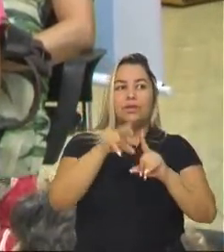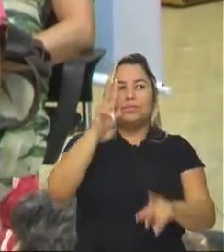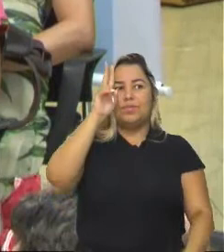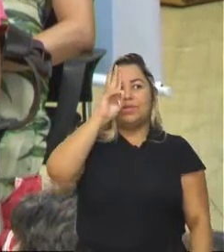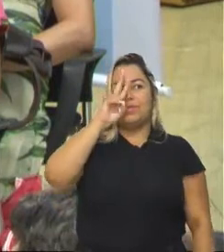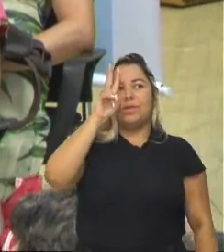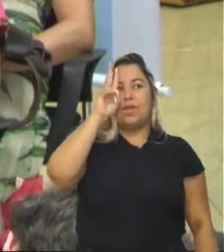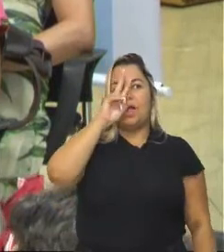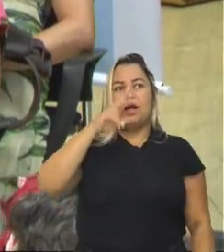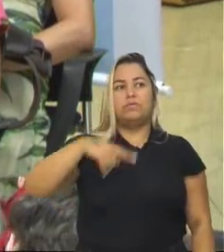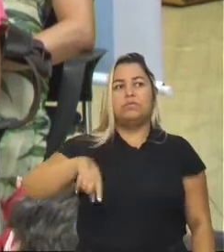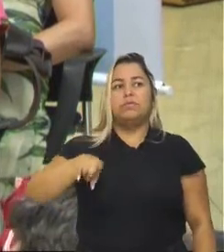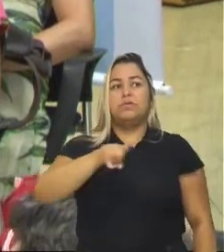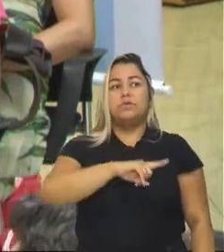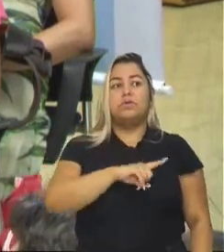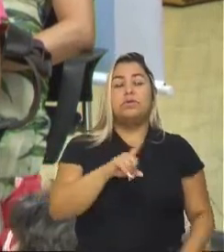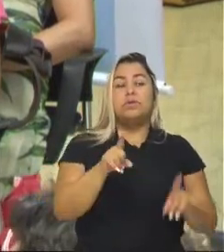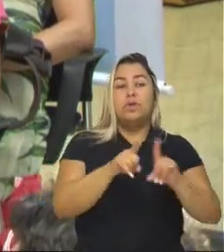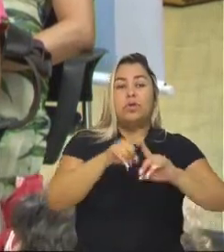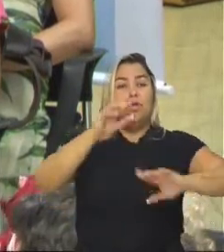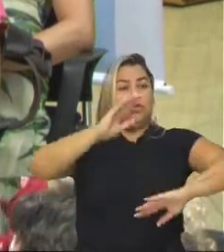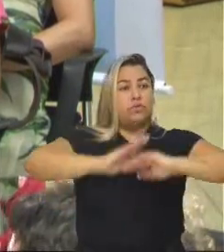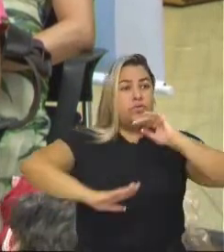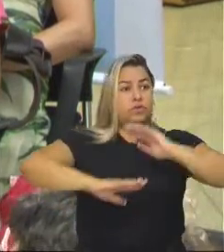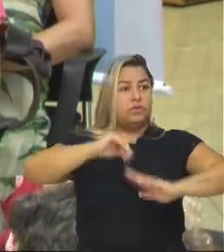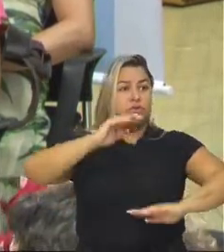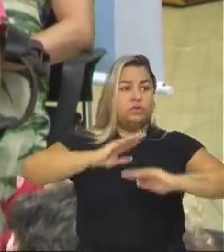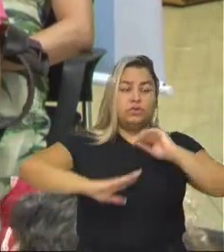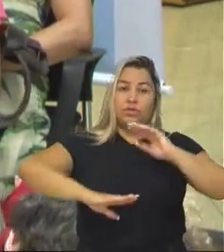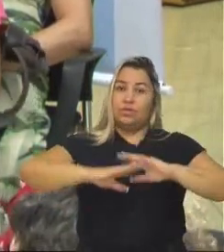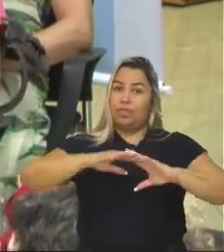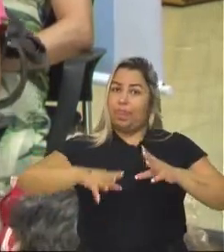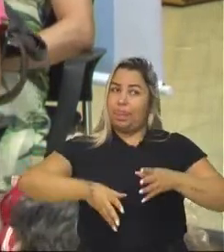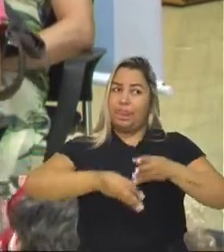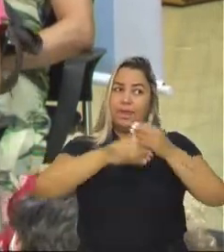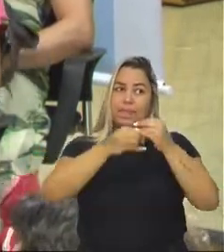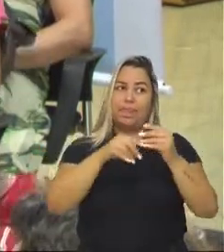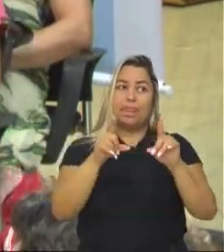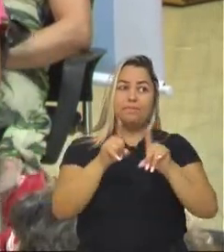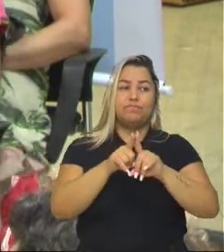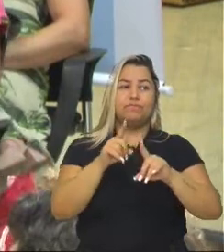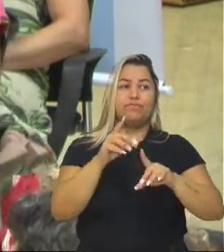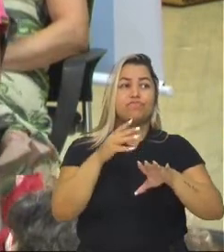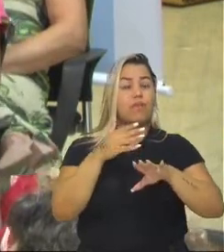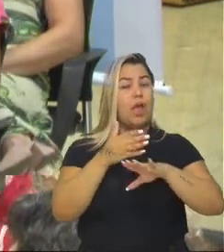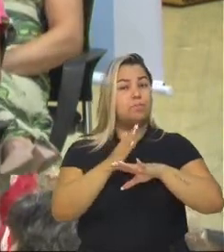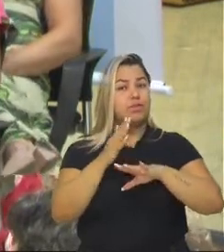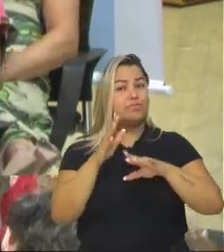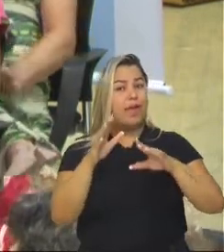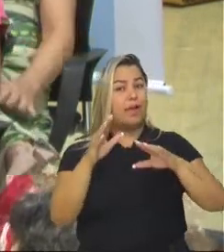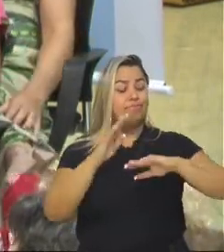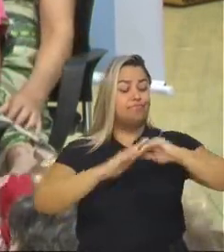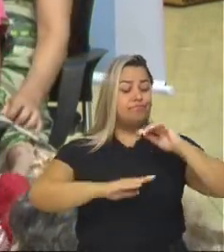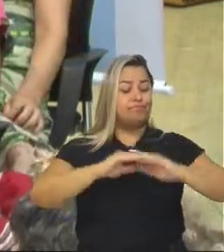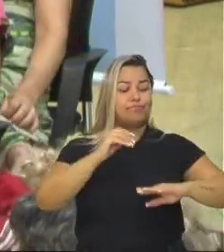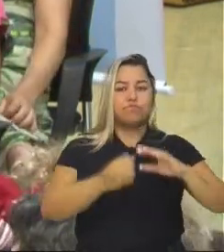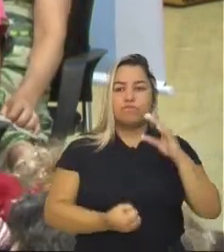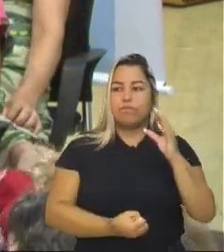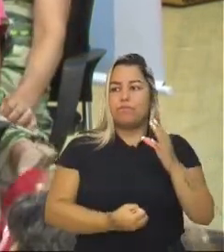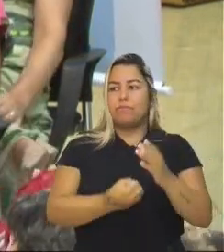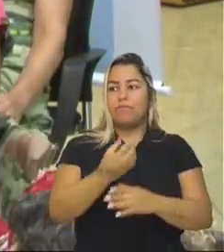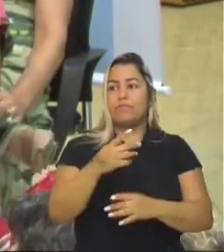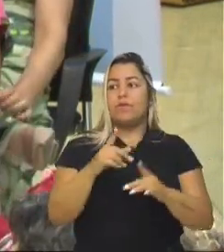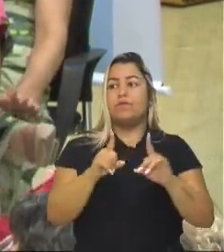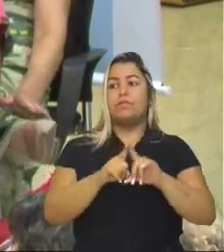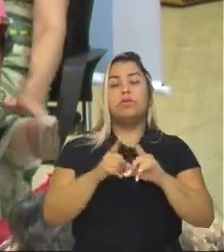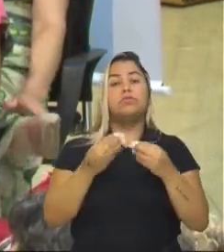nossa história, né? Assim, que também é uma história de práticas de exclusão. Então, a partir de agora, que práticas a gente está podendo criar ocupando esse lugar que a gente está